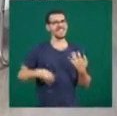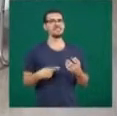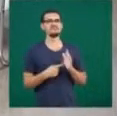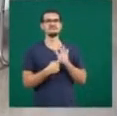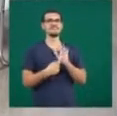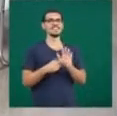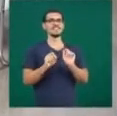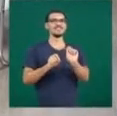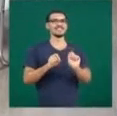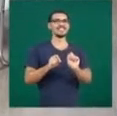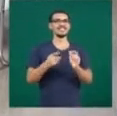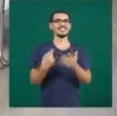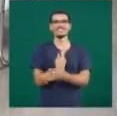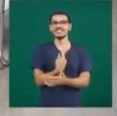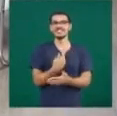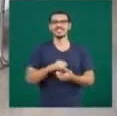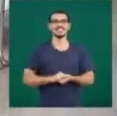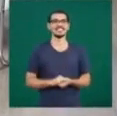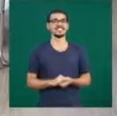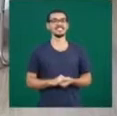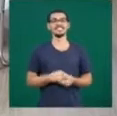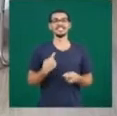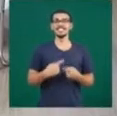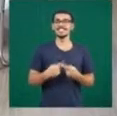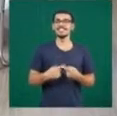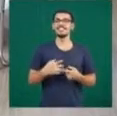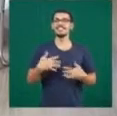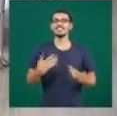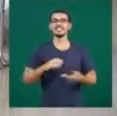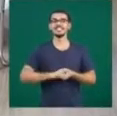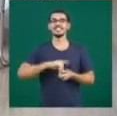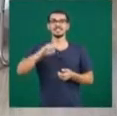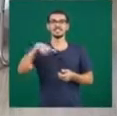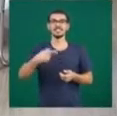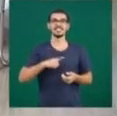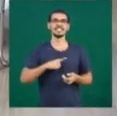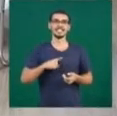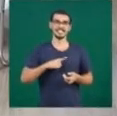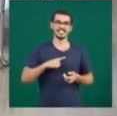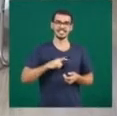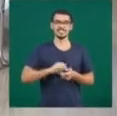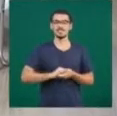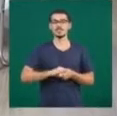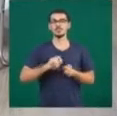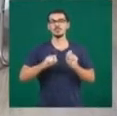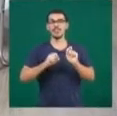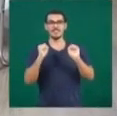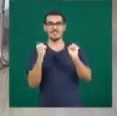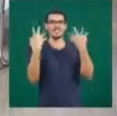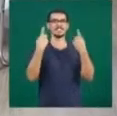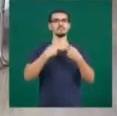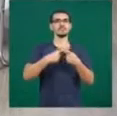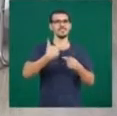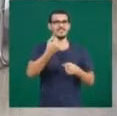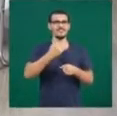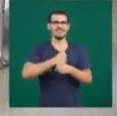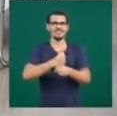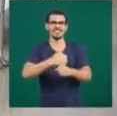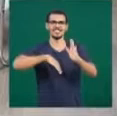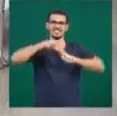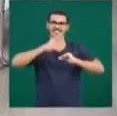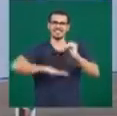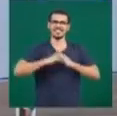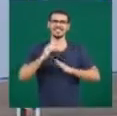Luiz? Isso, daqui a pouquinho estamos lá, começando essa festa comemorativa dos meus 20 anos de estrada, lançamento do meu CD